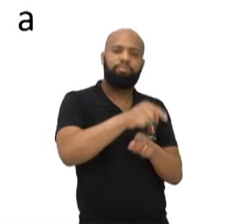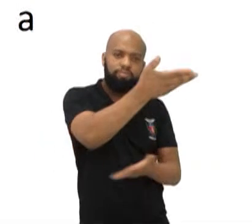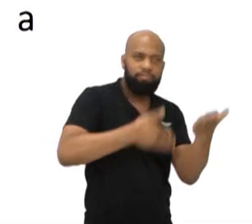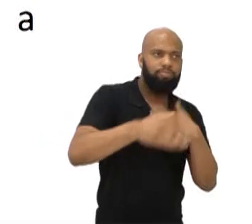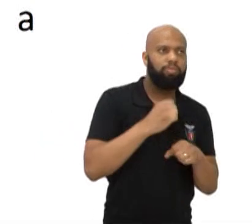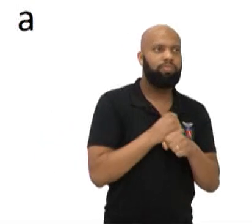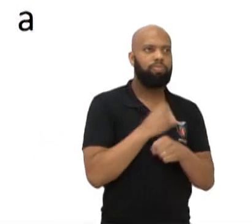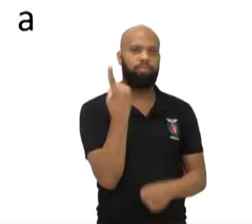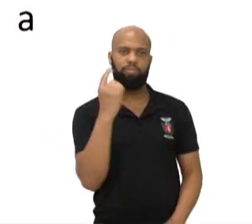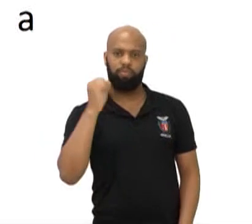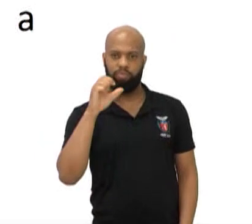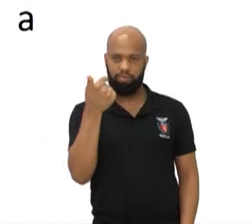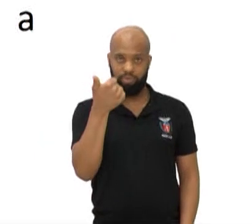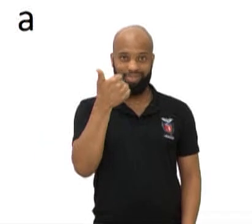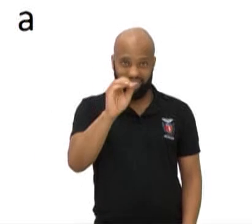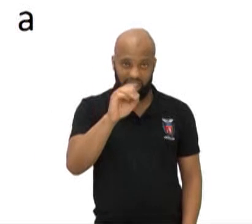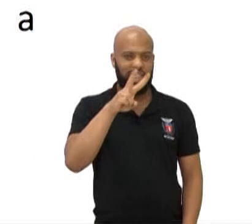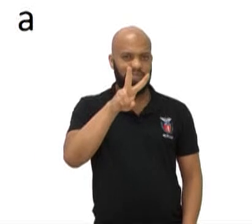1810.